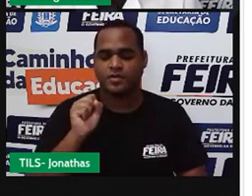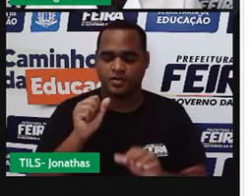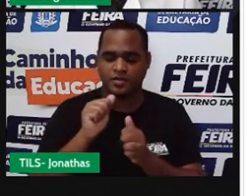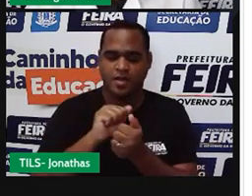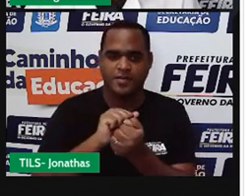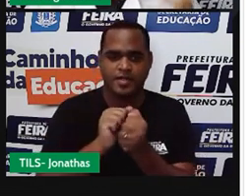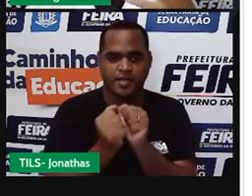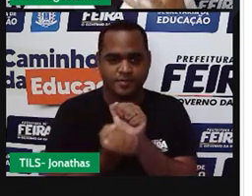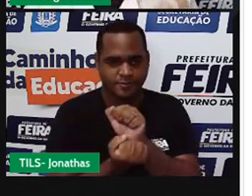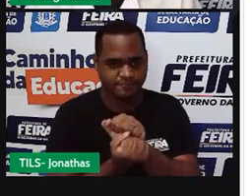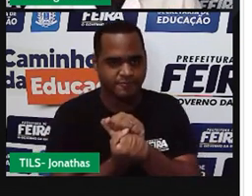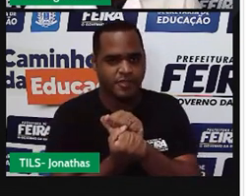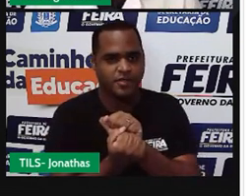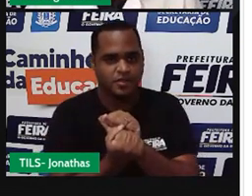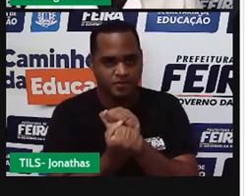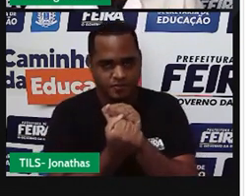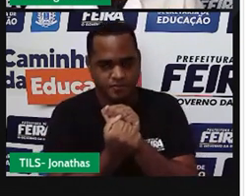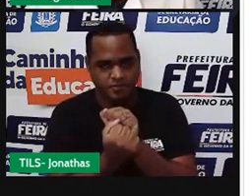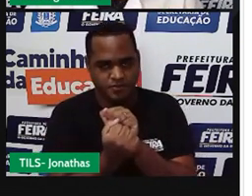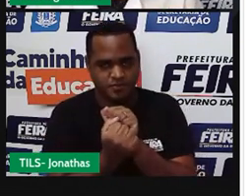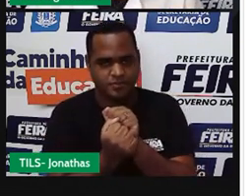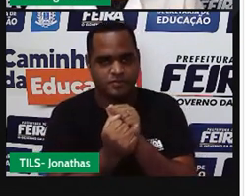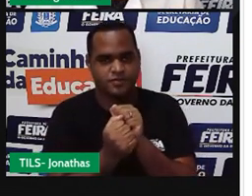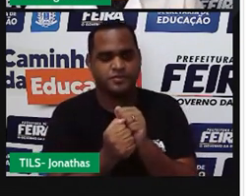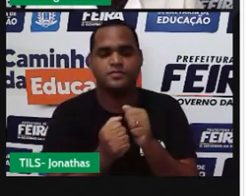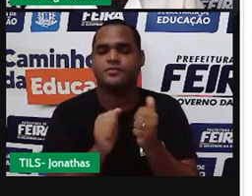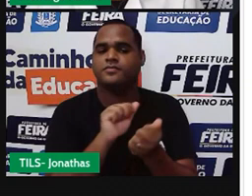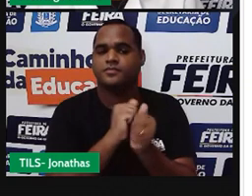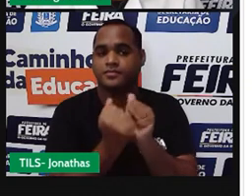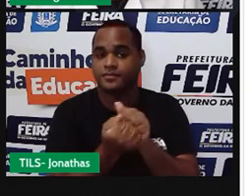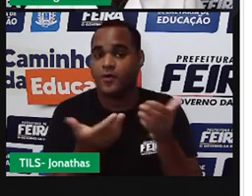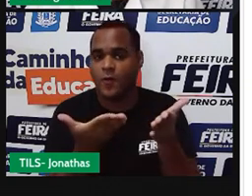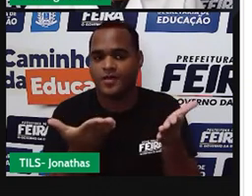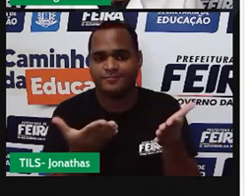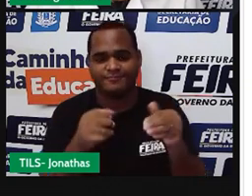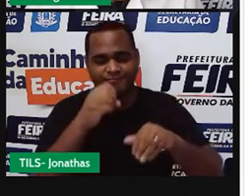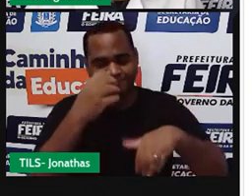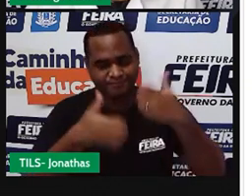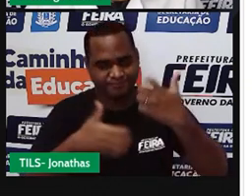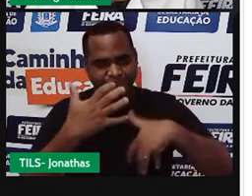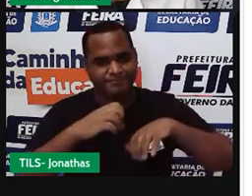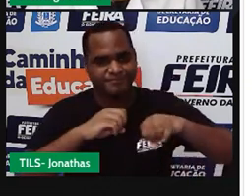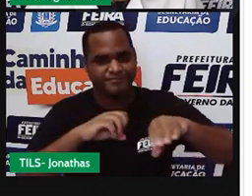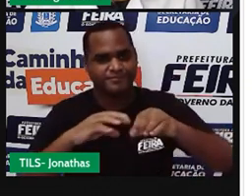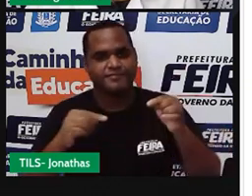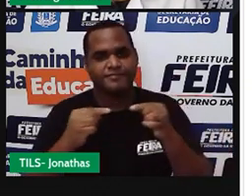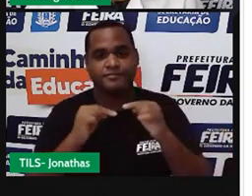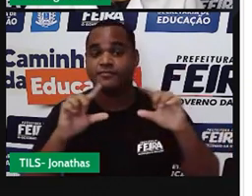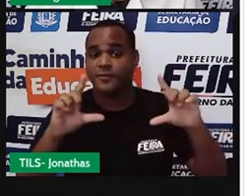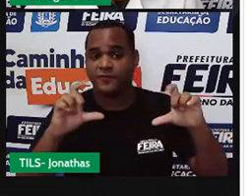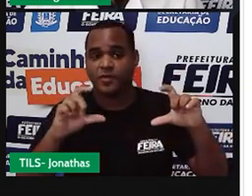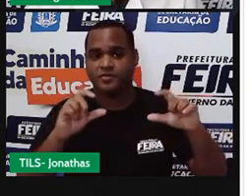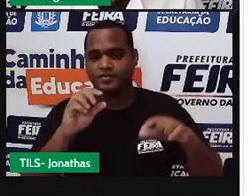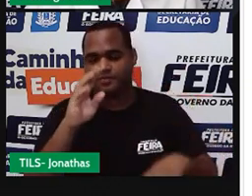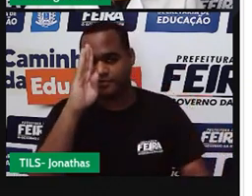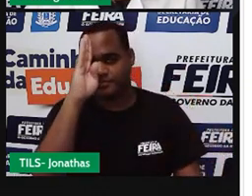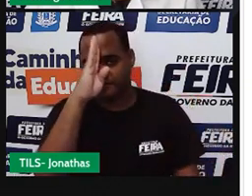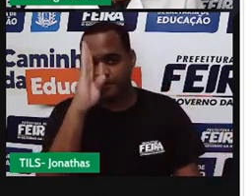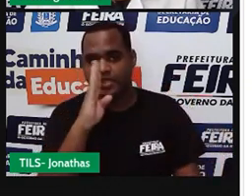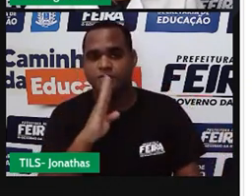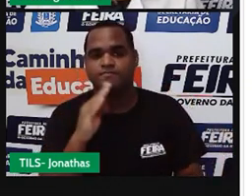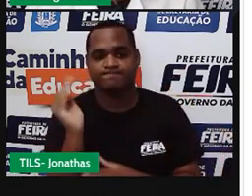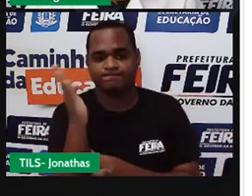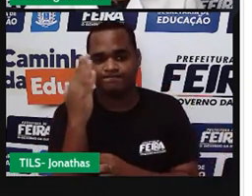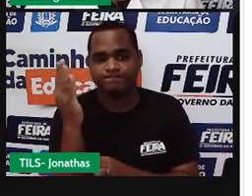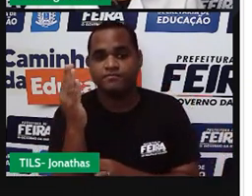só que eu adaptei ela para trazer aqui para nossa aula certo então tá aqui a figura da bandeira do Brasil e